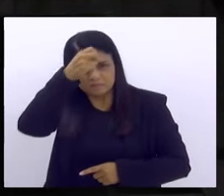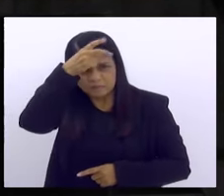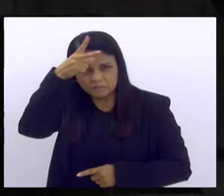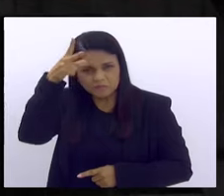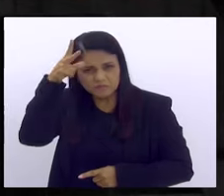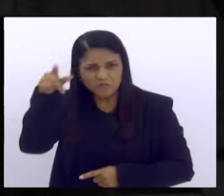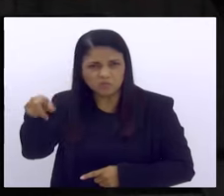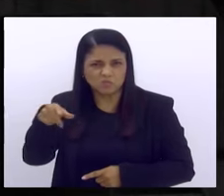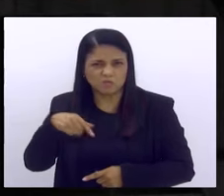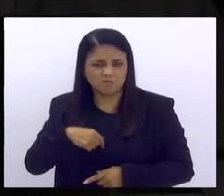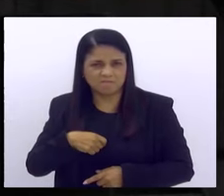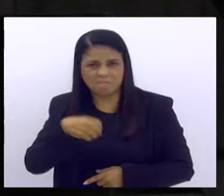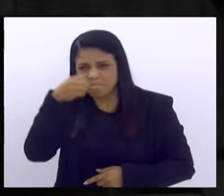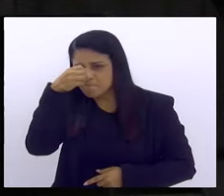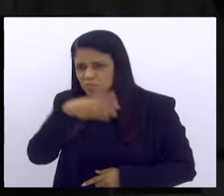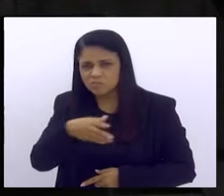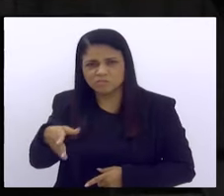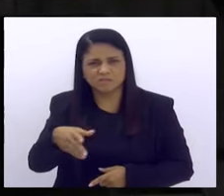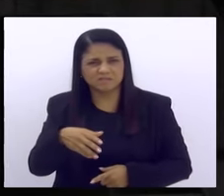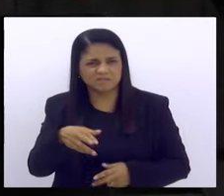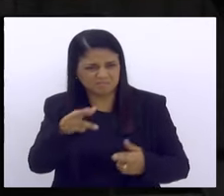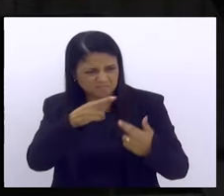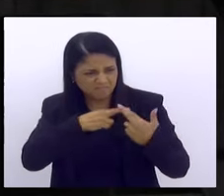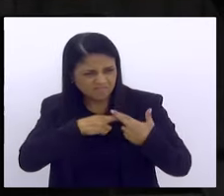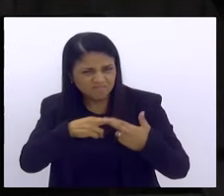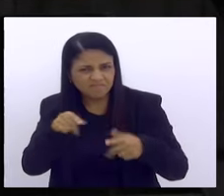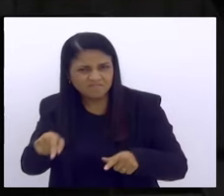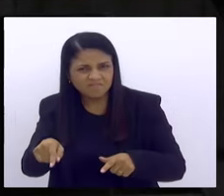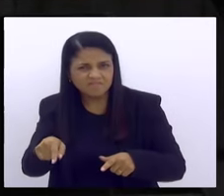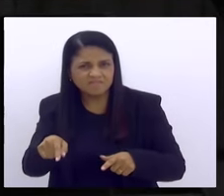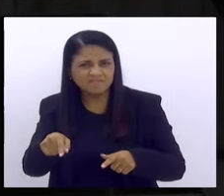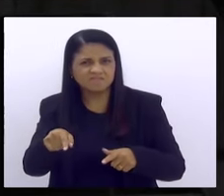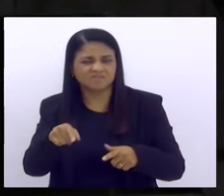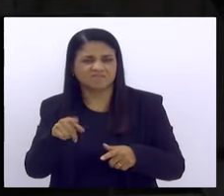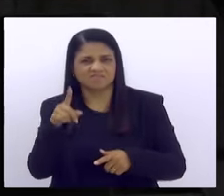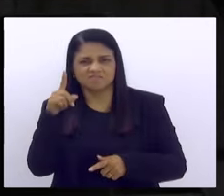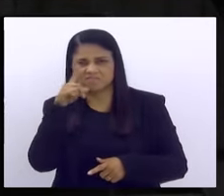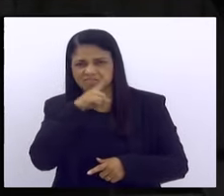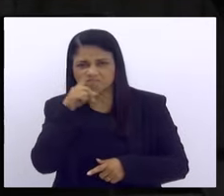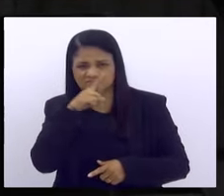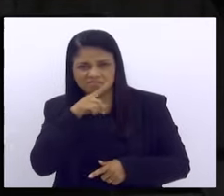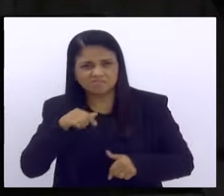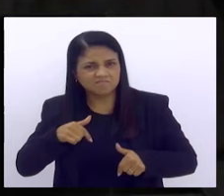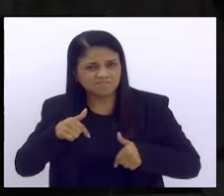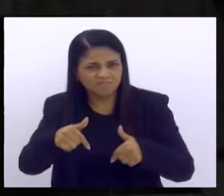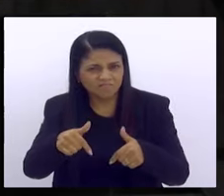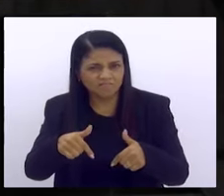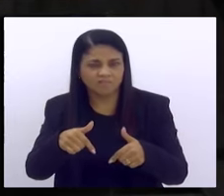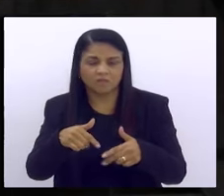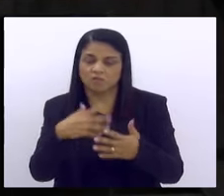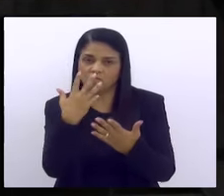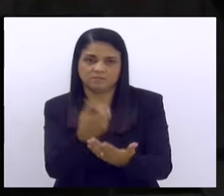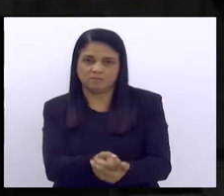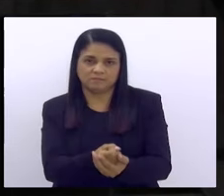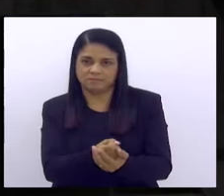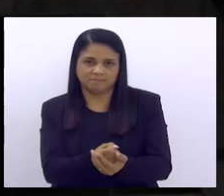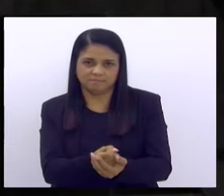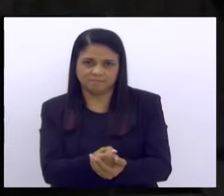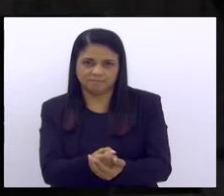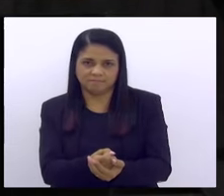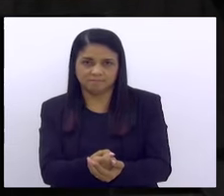canalha para dar legitimidade a uma operação ilegal, isso nós não vamos permitir. E